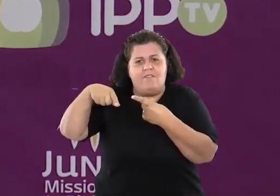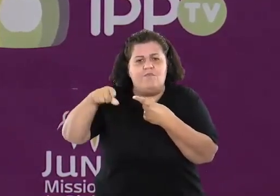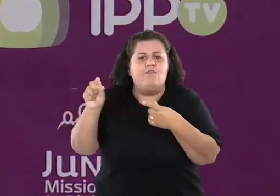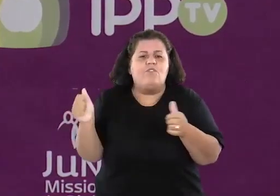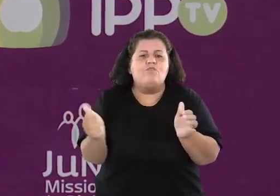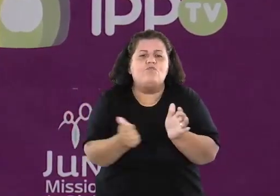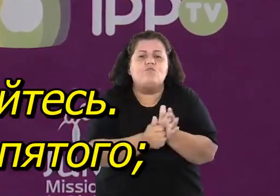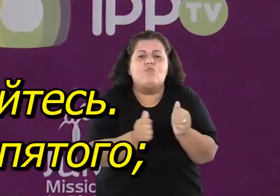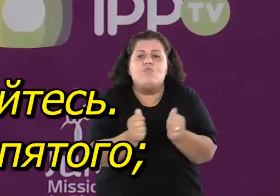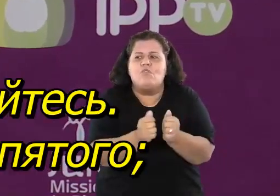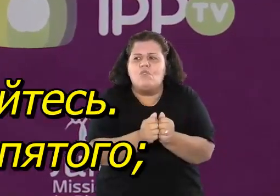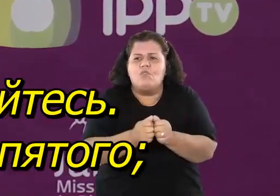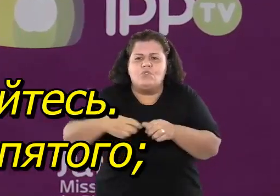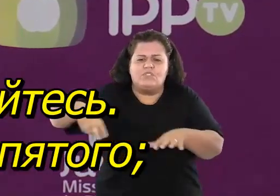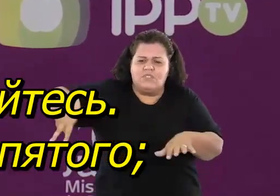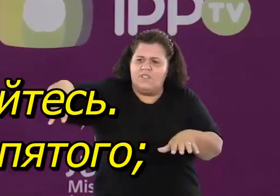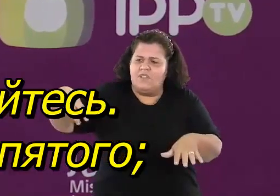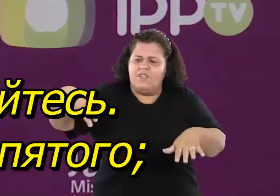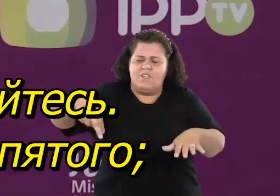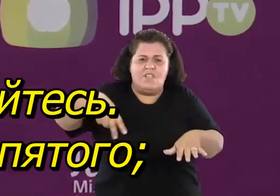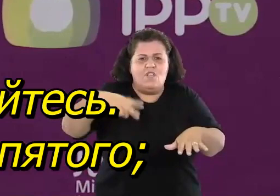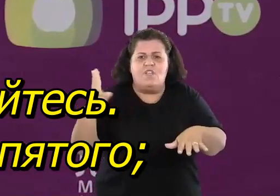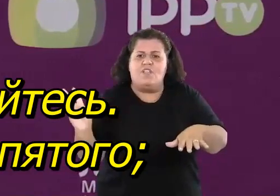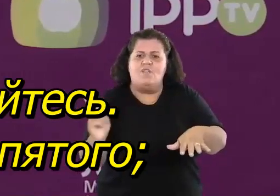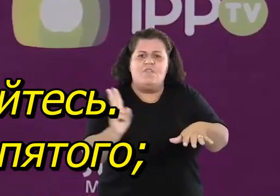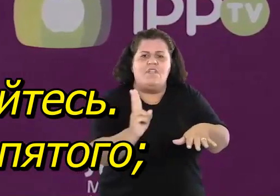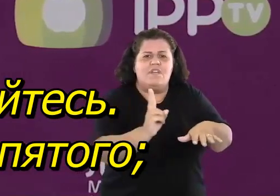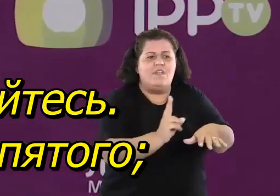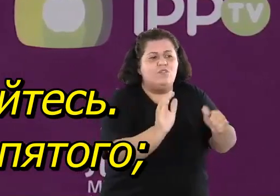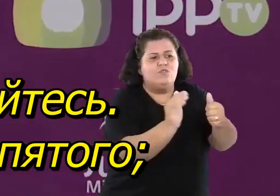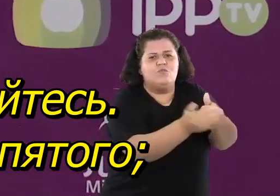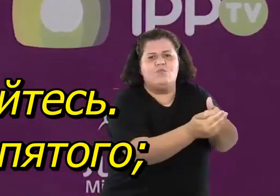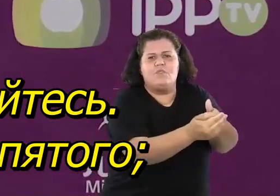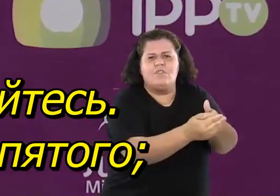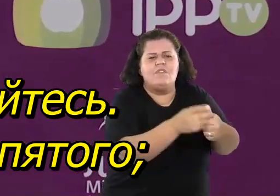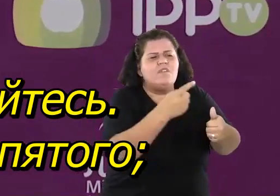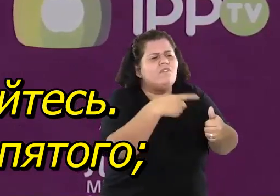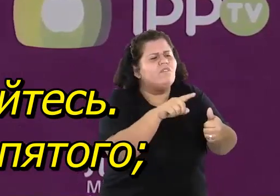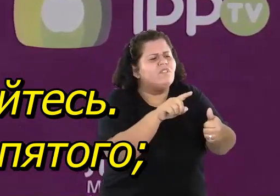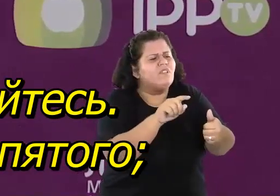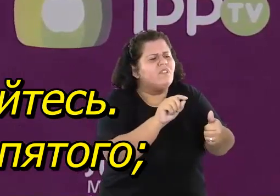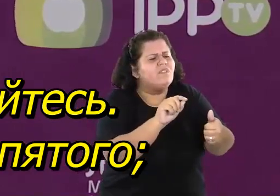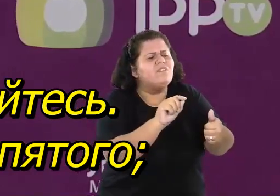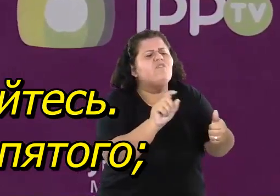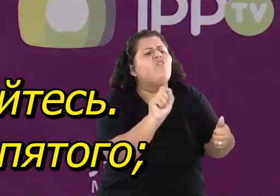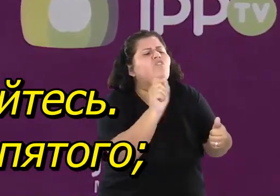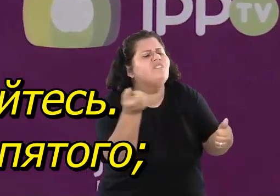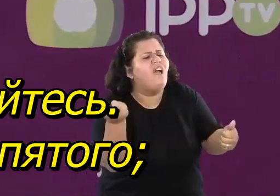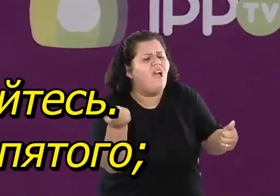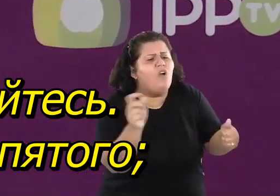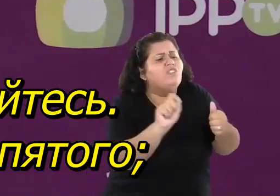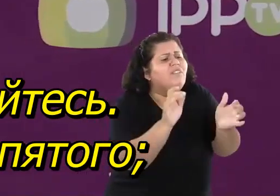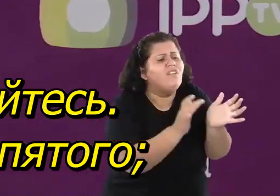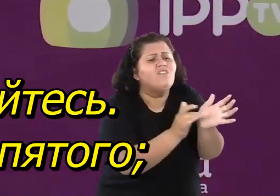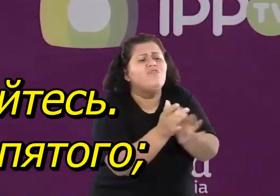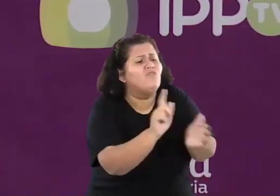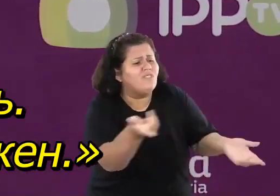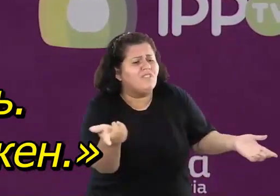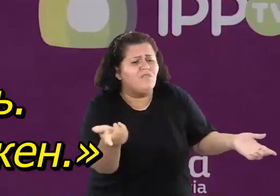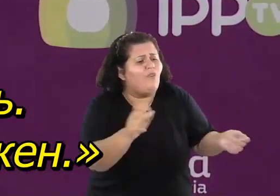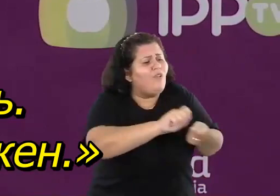6. Ele, porém, lhes disse: não vos atemorizeis, buscais a Jesus, o Nazareno, que foi